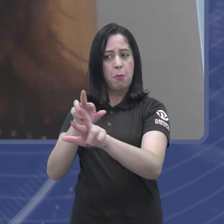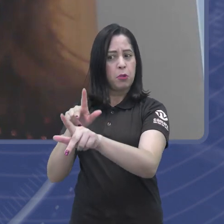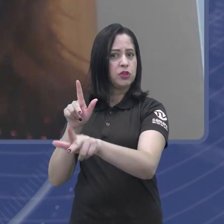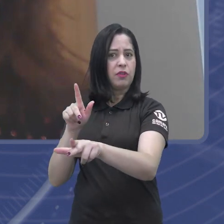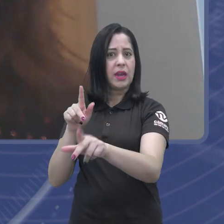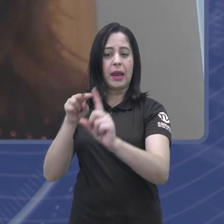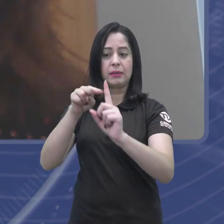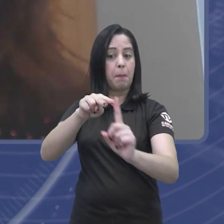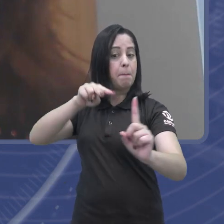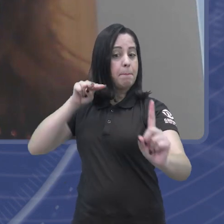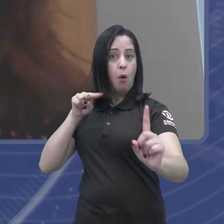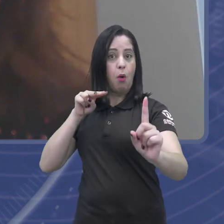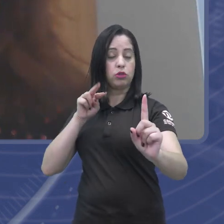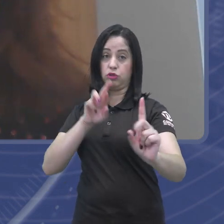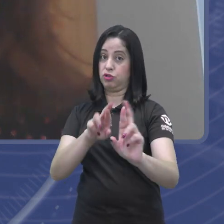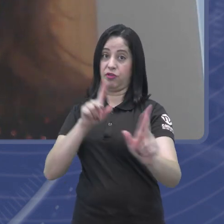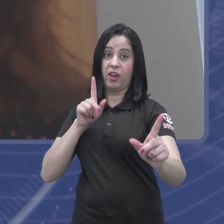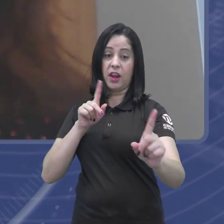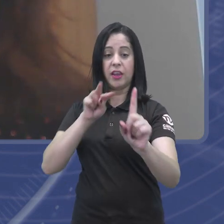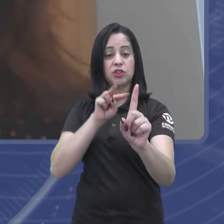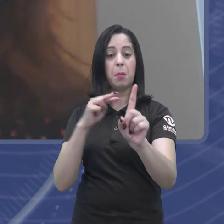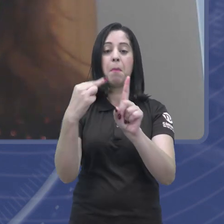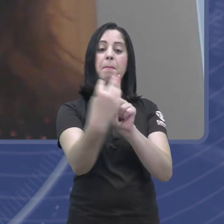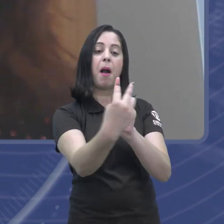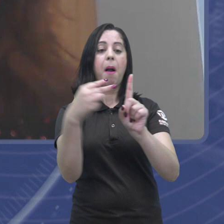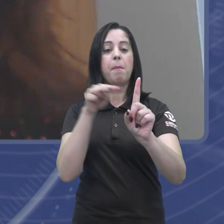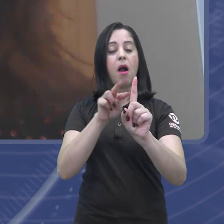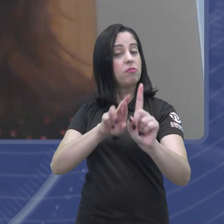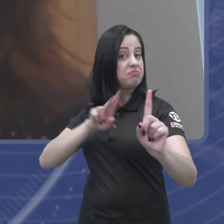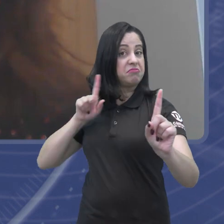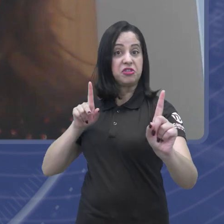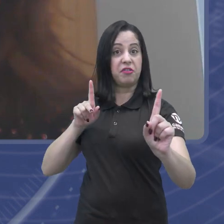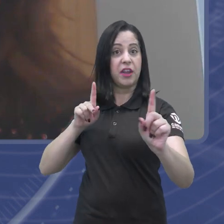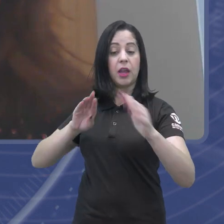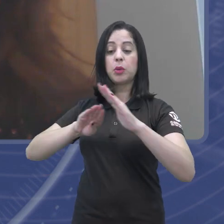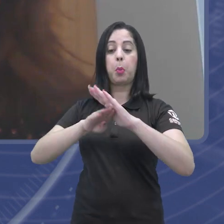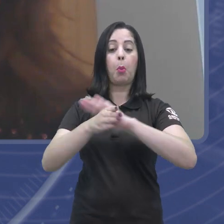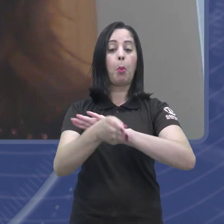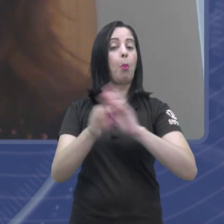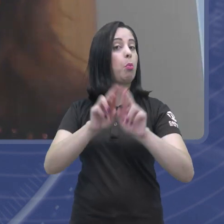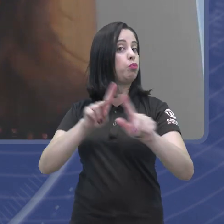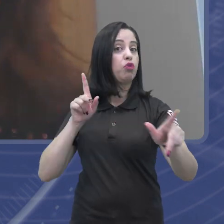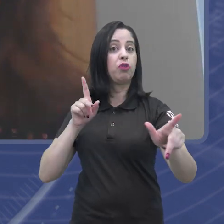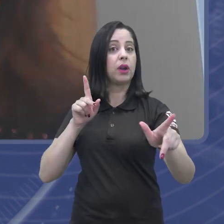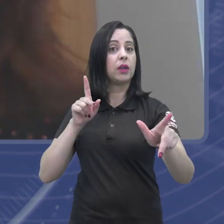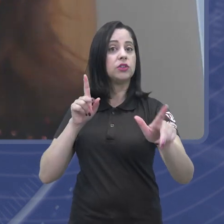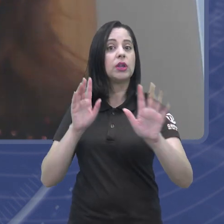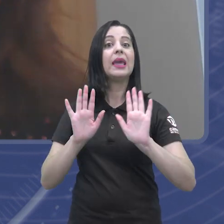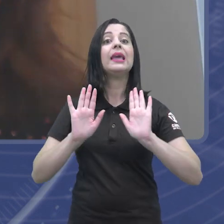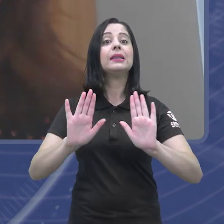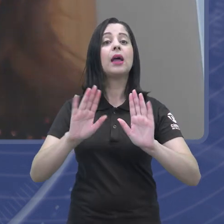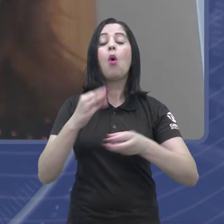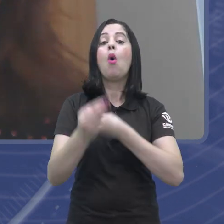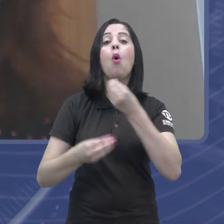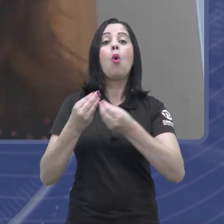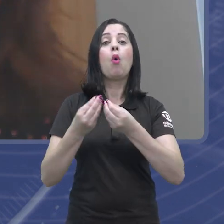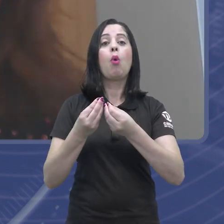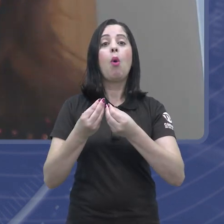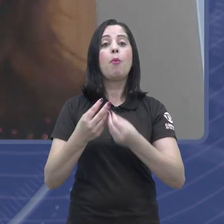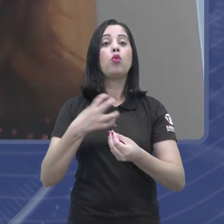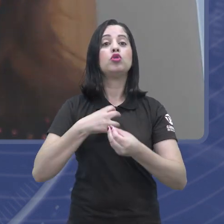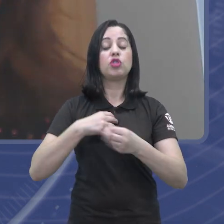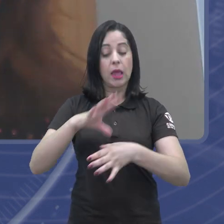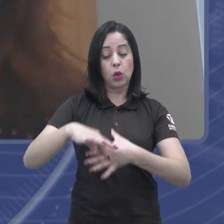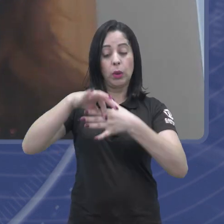diferentes perspectivas, costumes, hábitos, enfim, como os líderes como deve ser o líder do futuro?